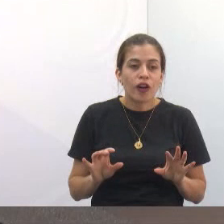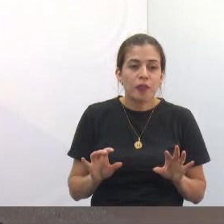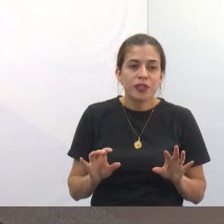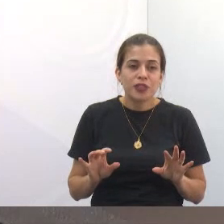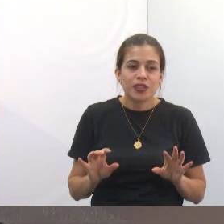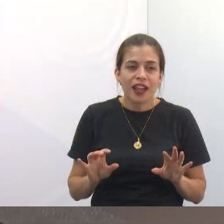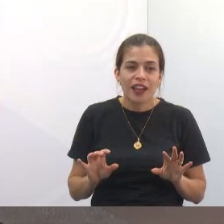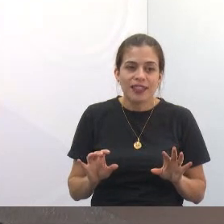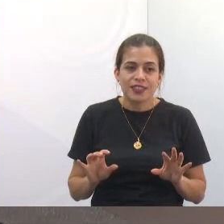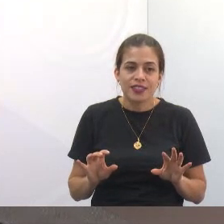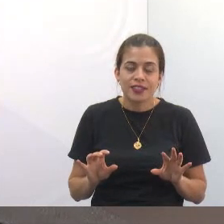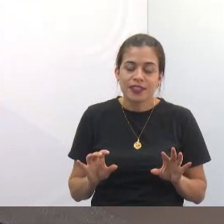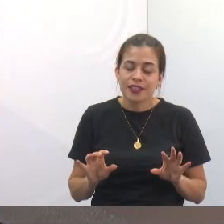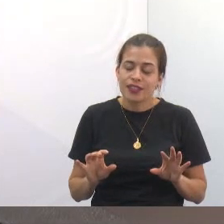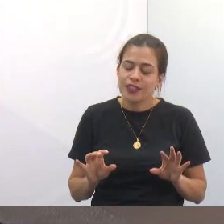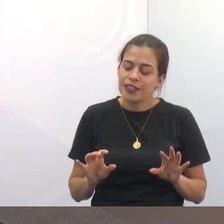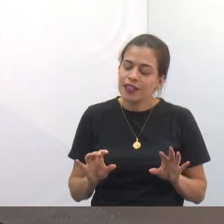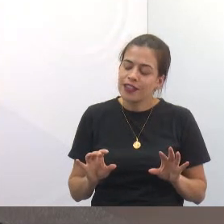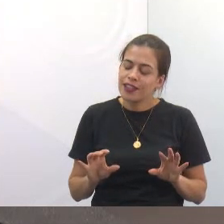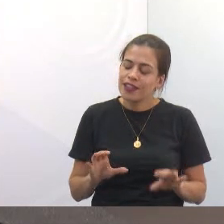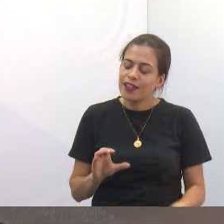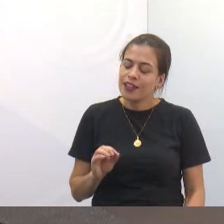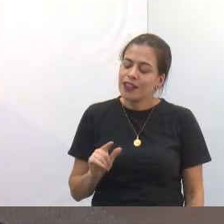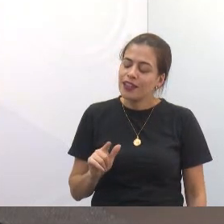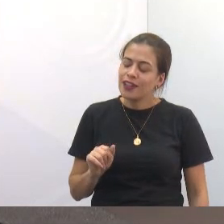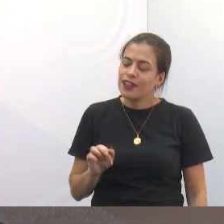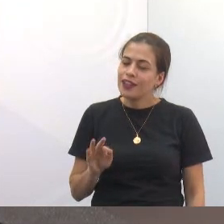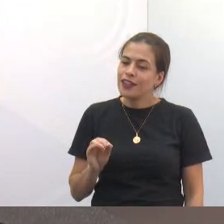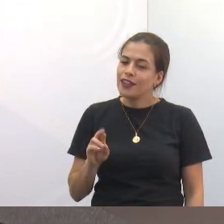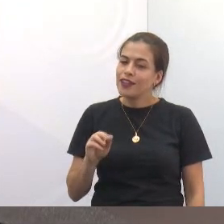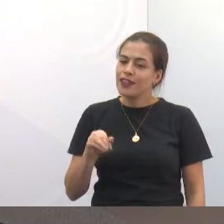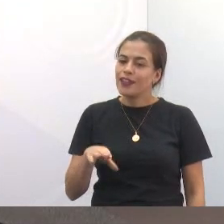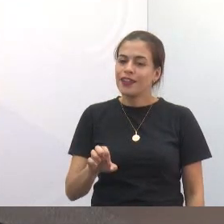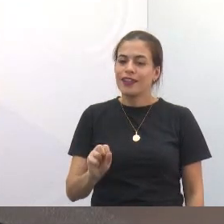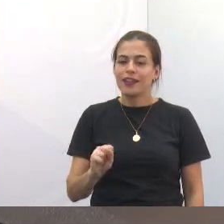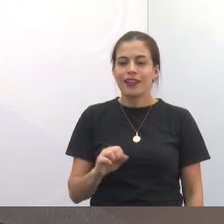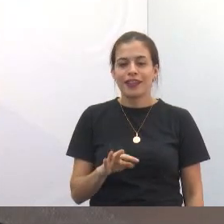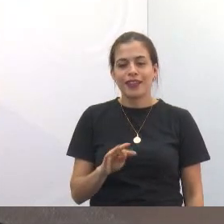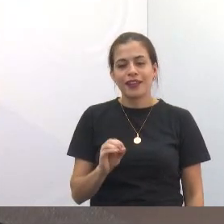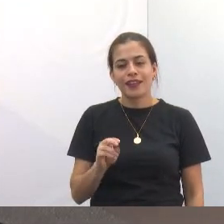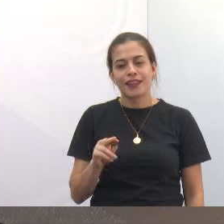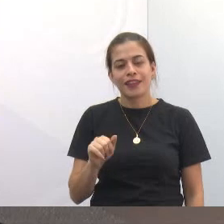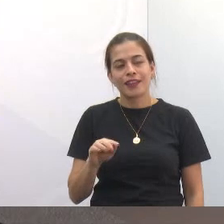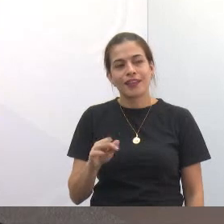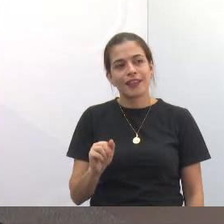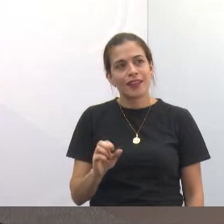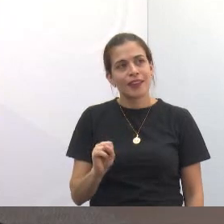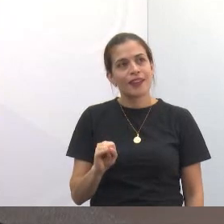escolha. Cole, conforme determina a portaria